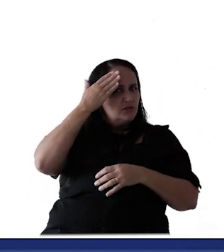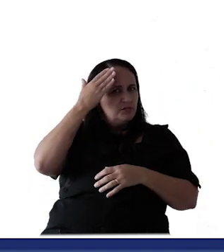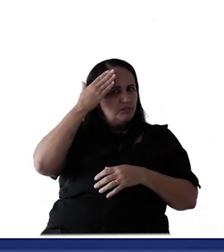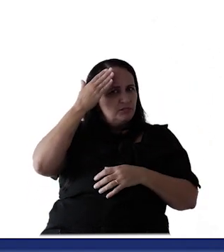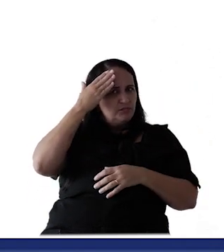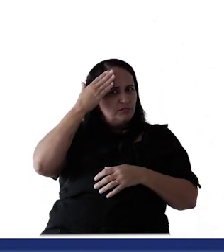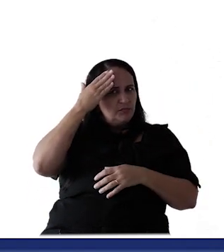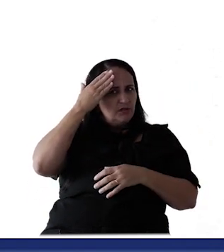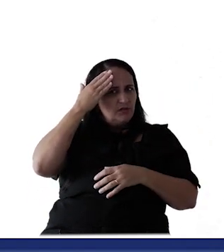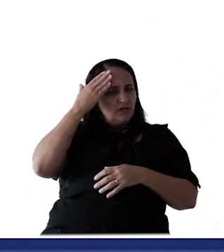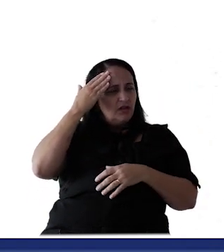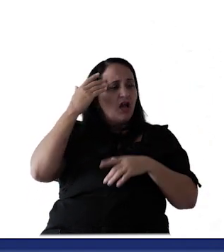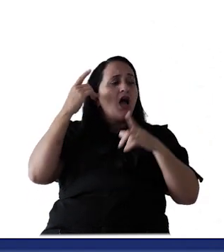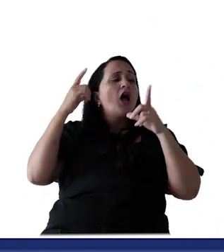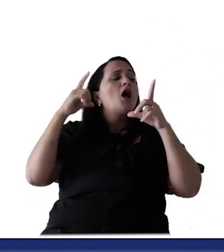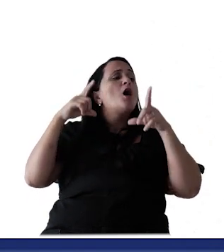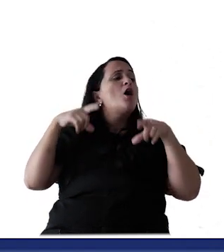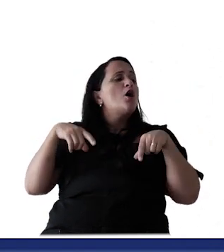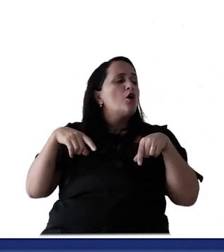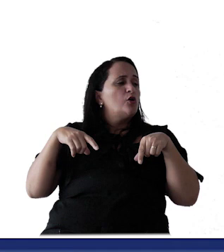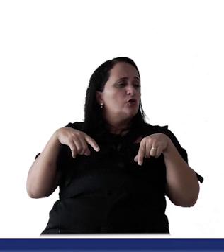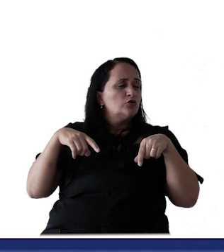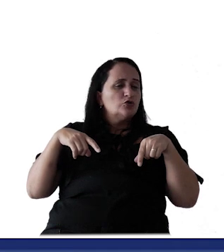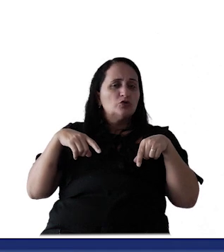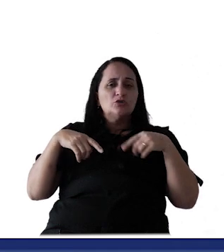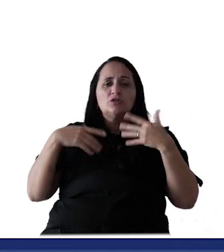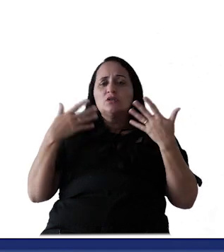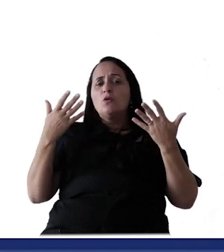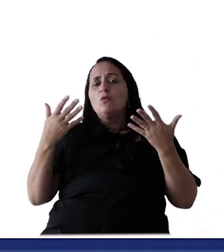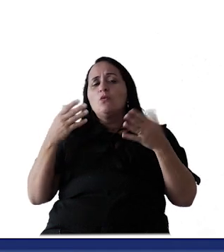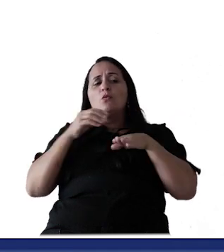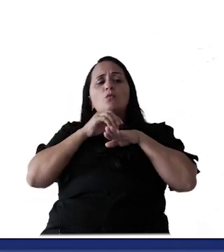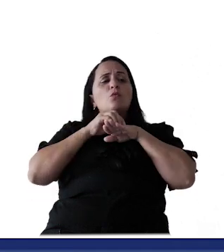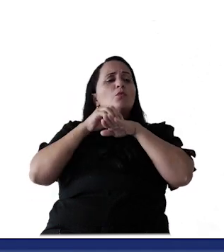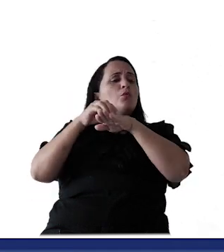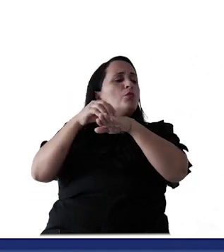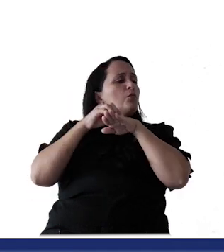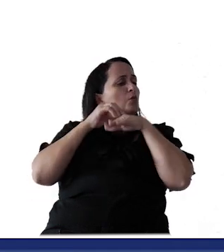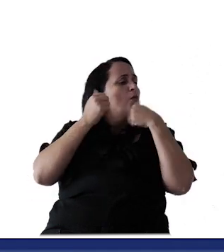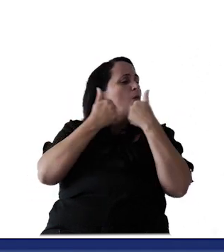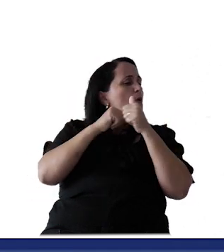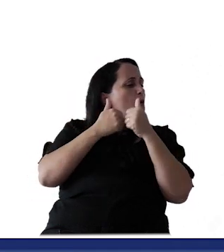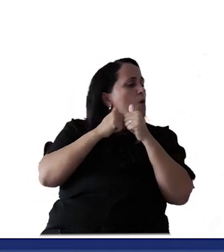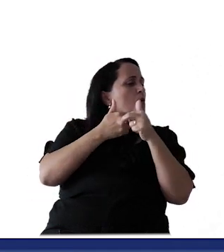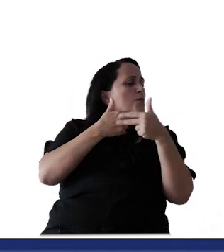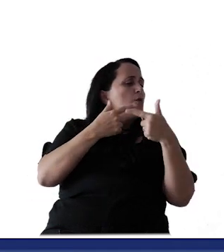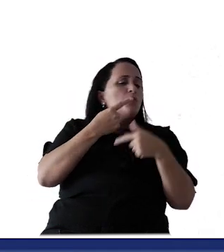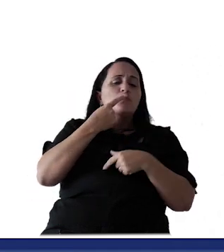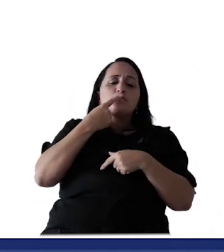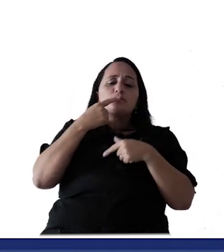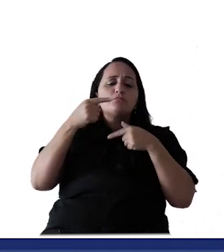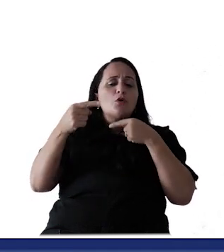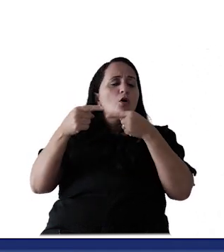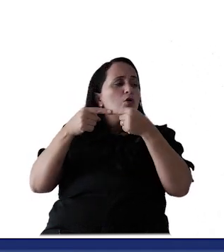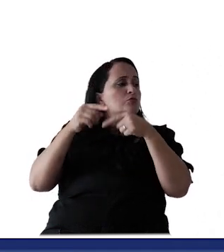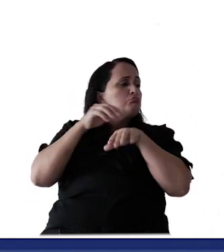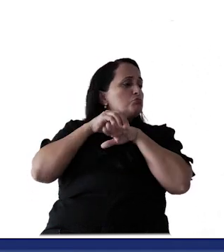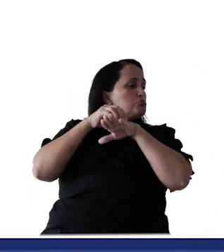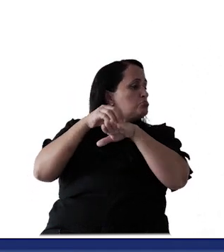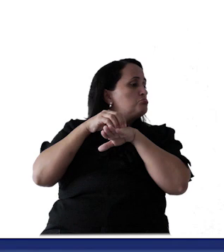saber onde está e onde pegar a condução mais próxima. Basta